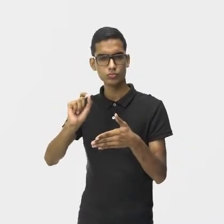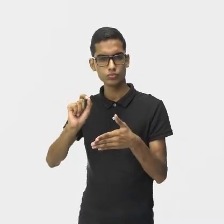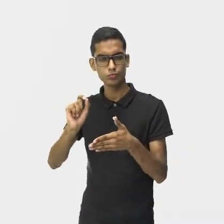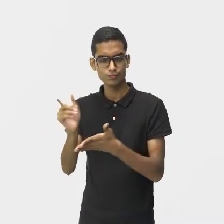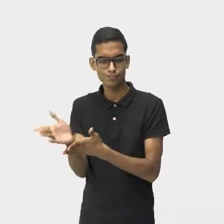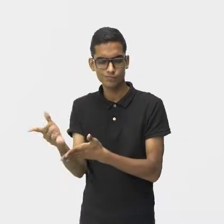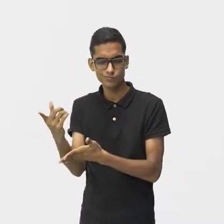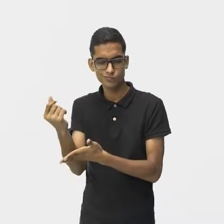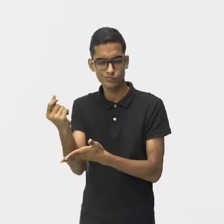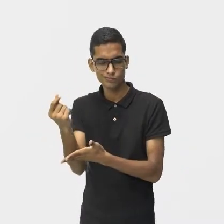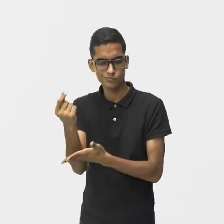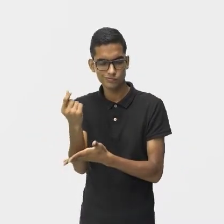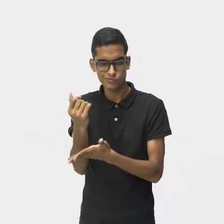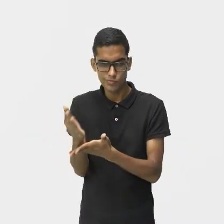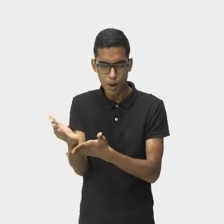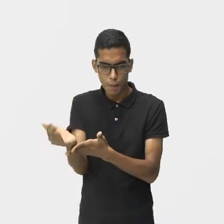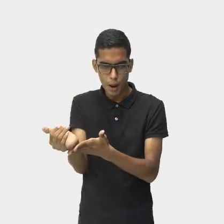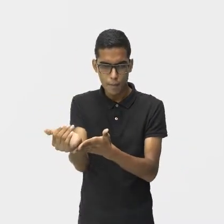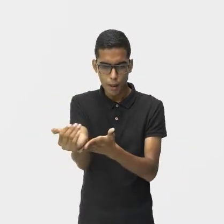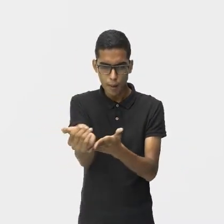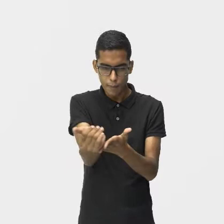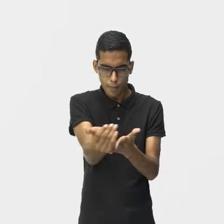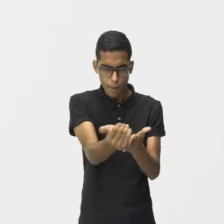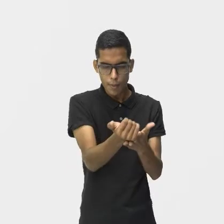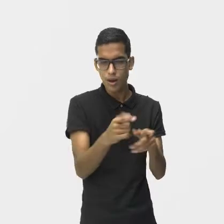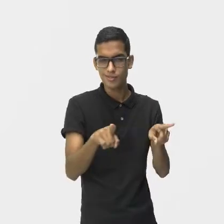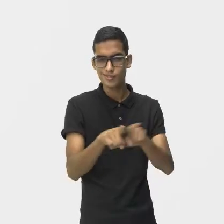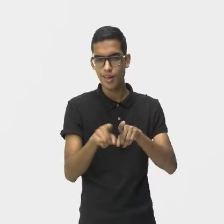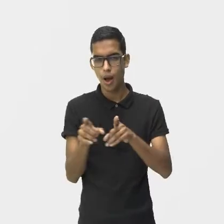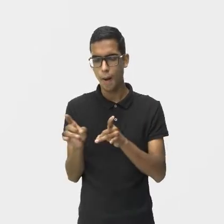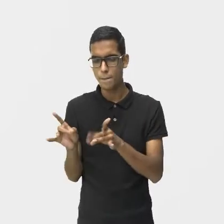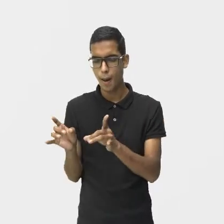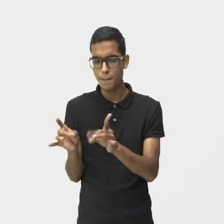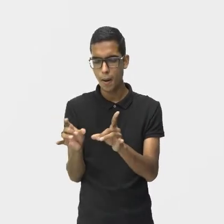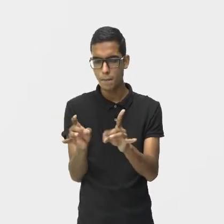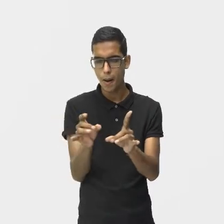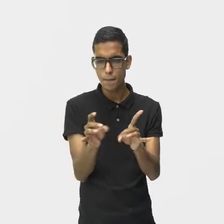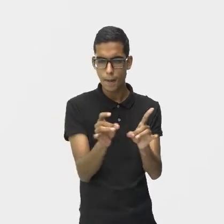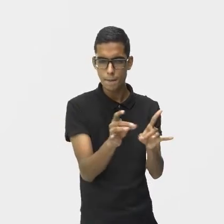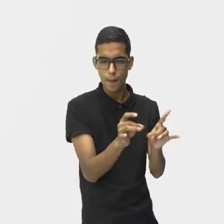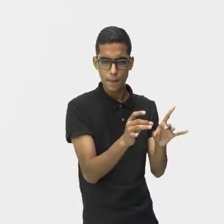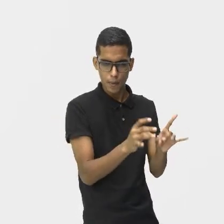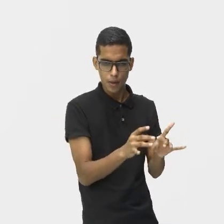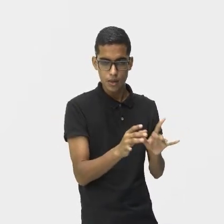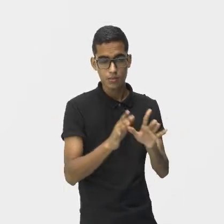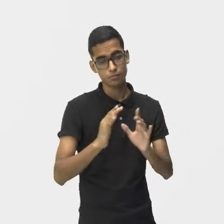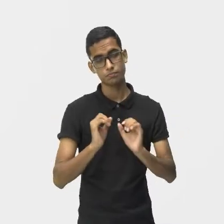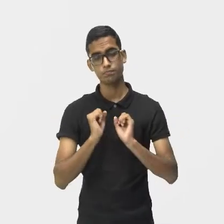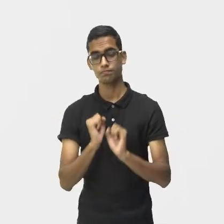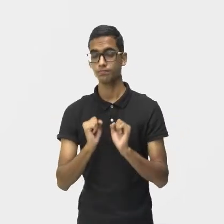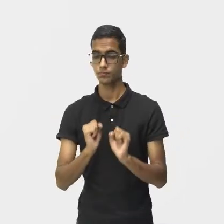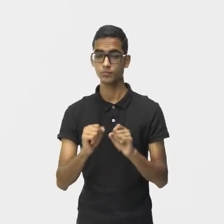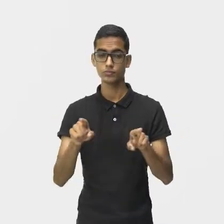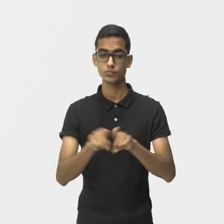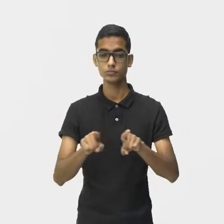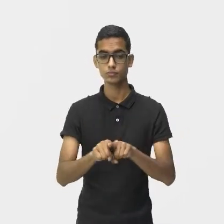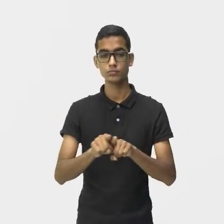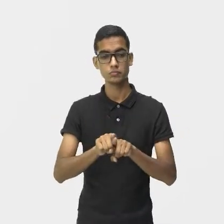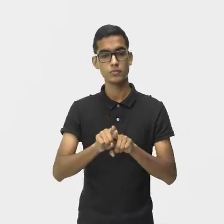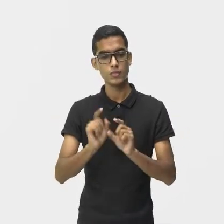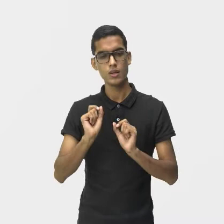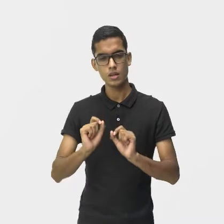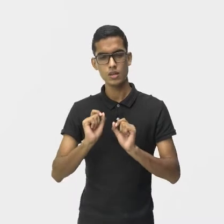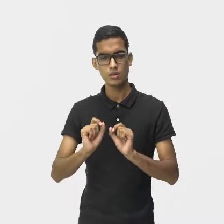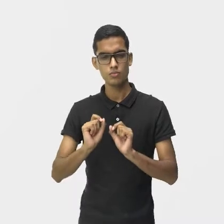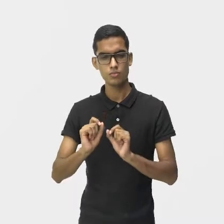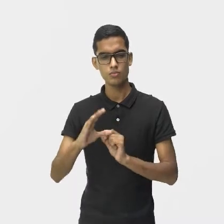de lucros e comerciais, né? Pode-se dizer que a cultura de massa é